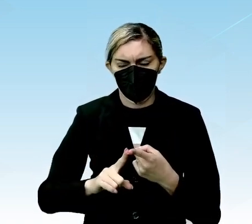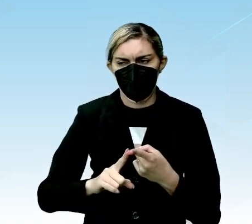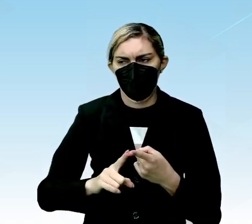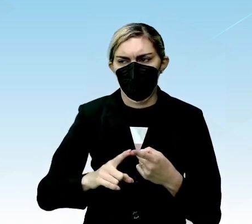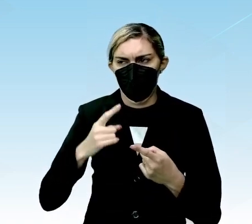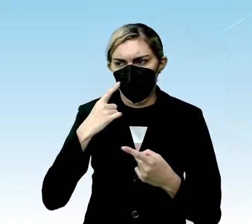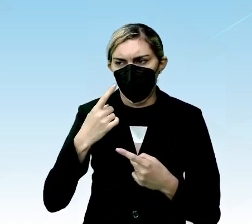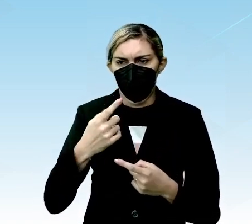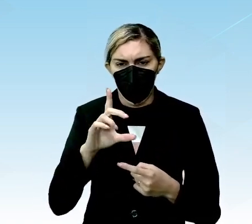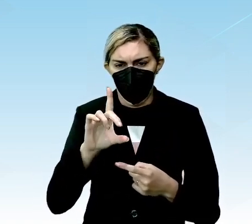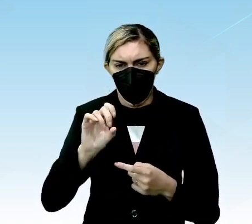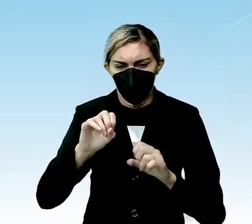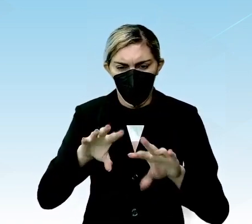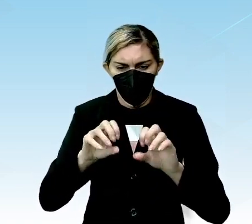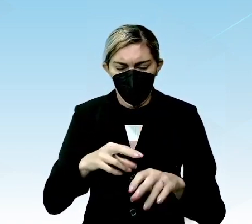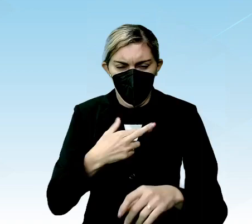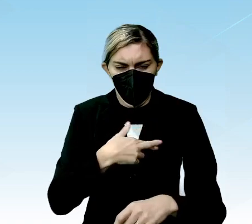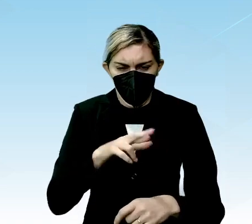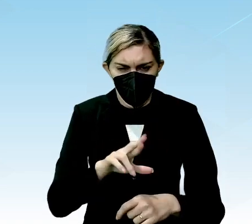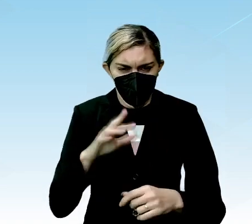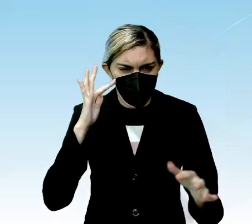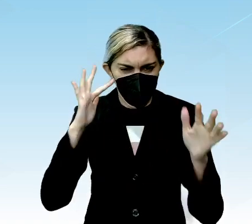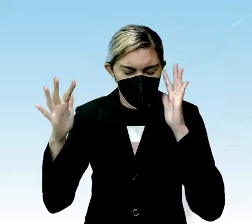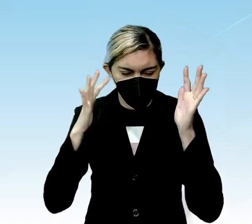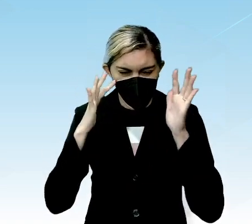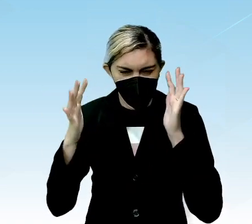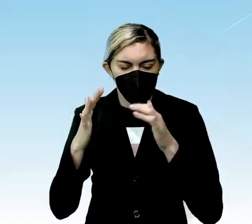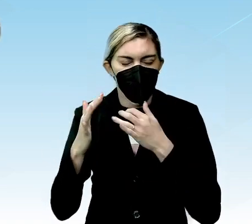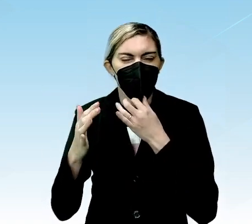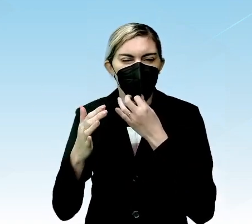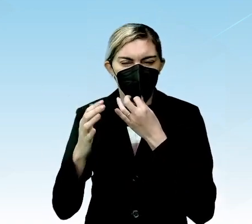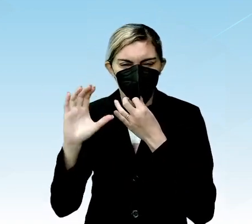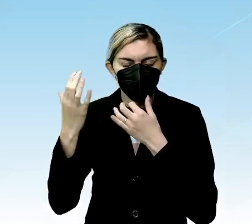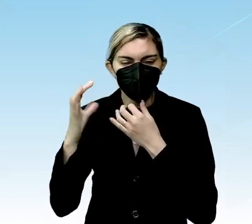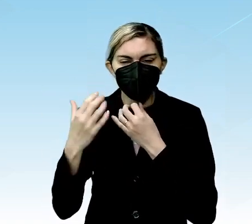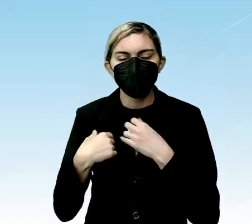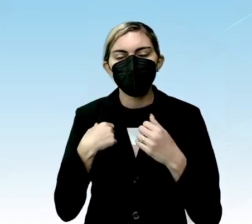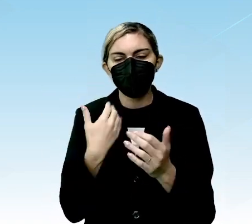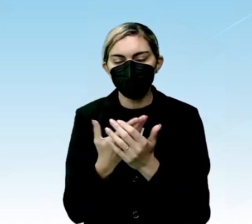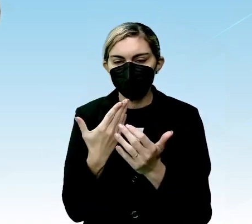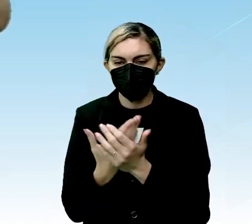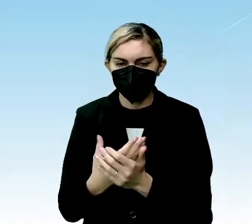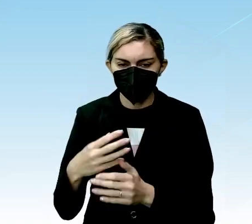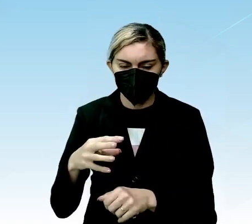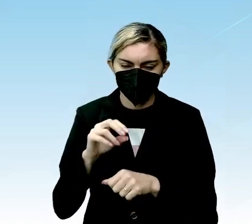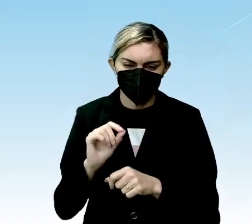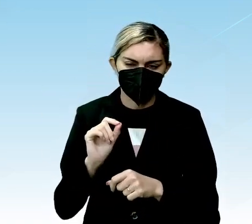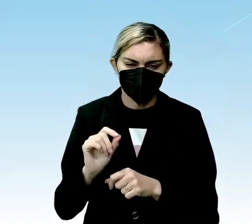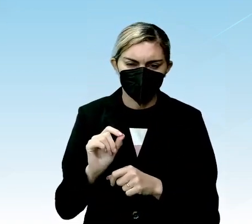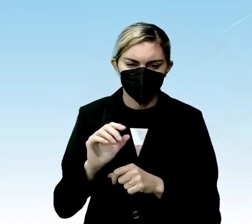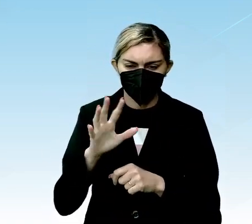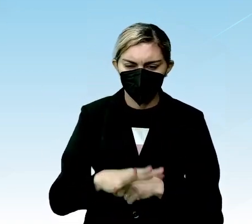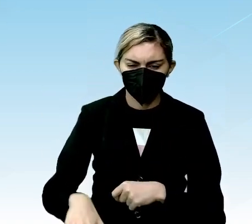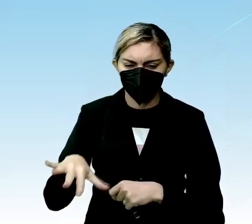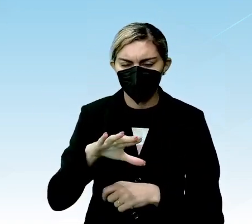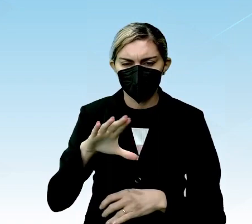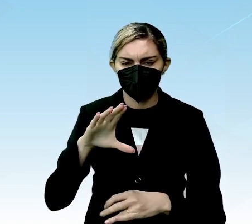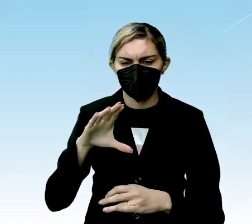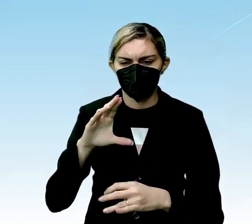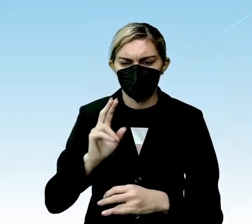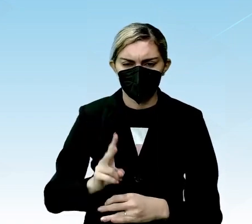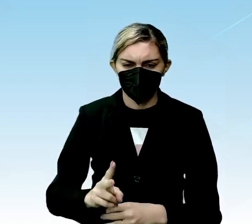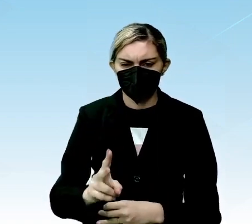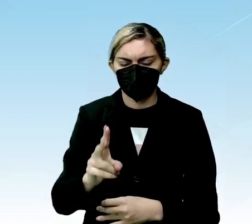doutrina religiosa, aí filosófico, o que é científico, e ela se baseia tudo e gira em torno da